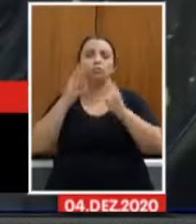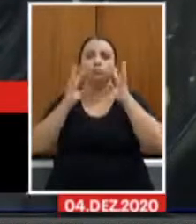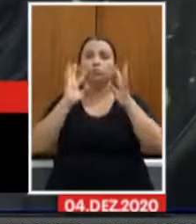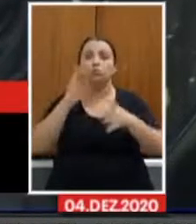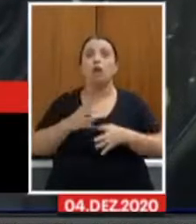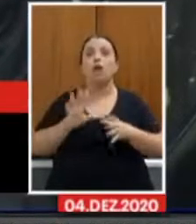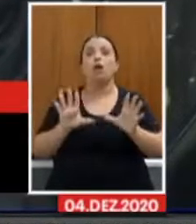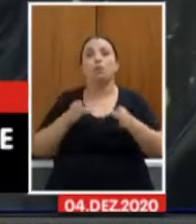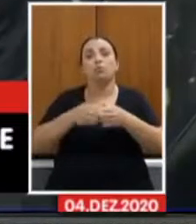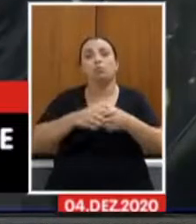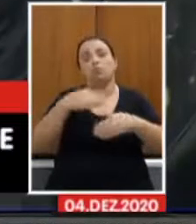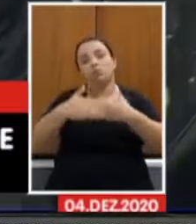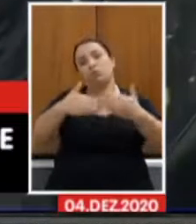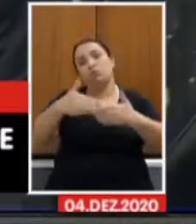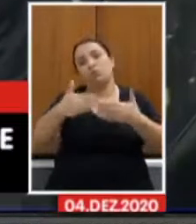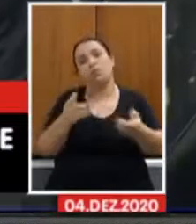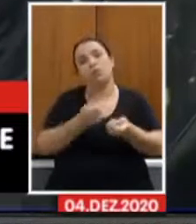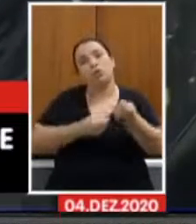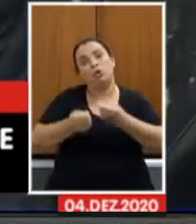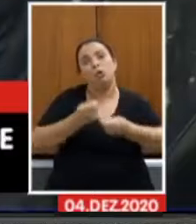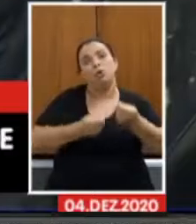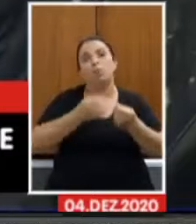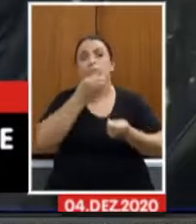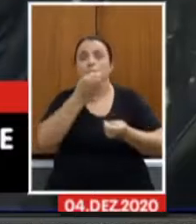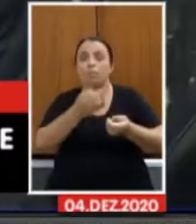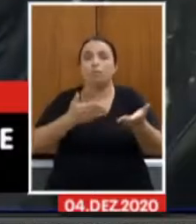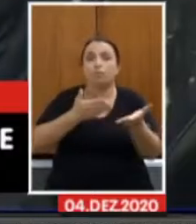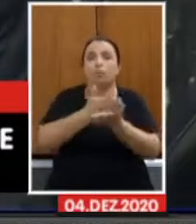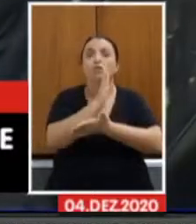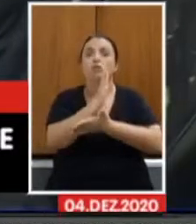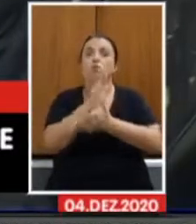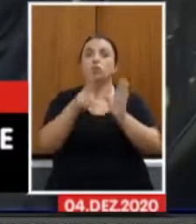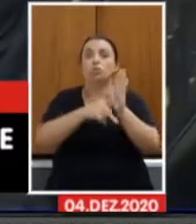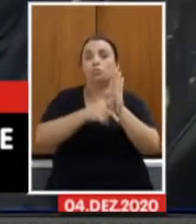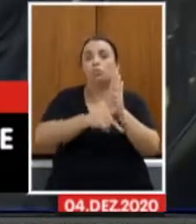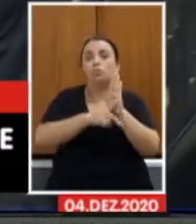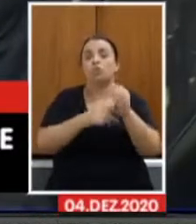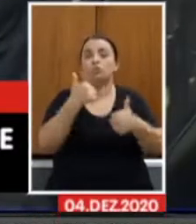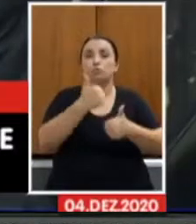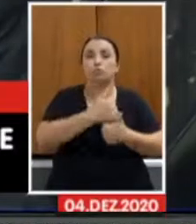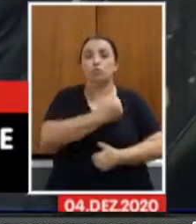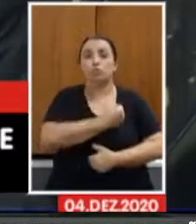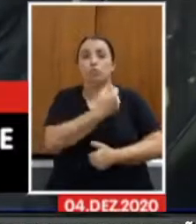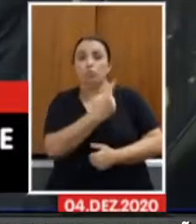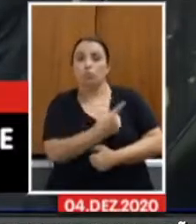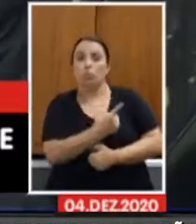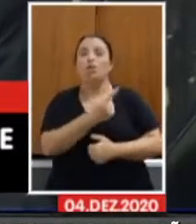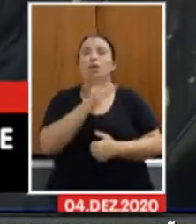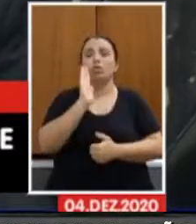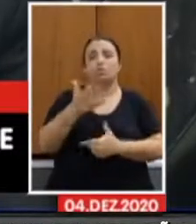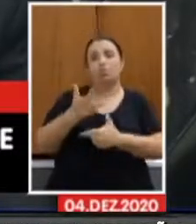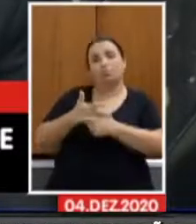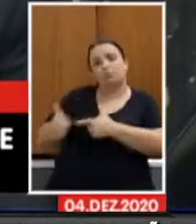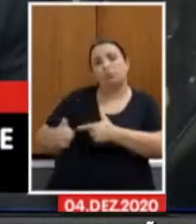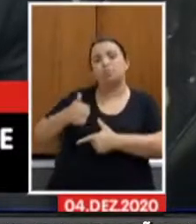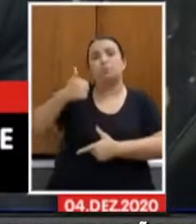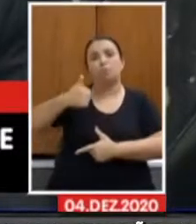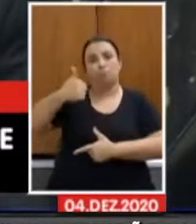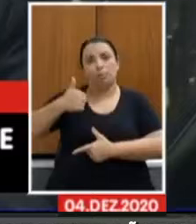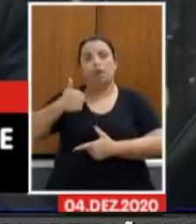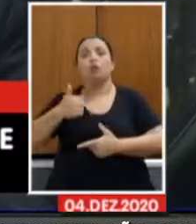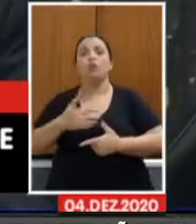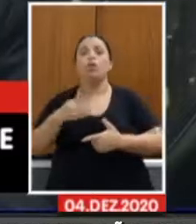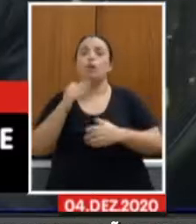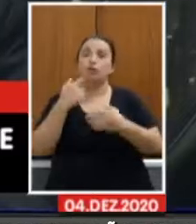Desenvolvimento Econômico opina pela aprovação do projeto na forma do substitutivo número 1, que apresenta ao vencido em primeiro turno. Em